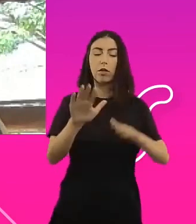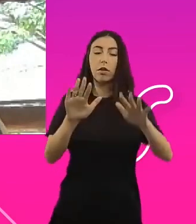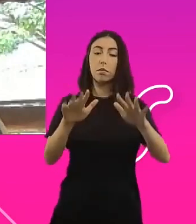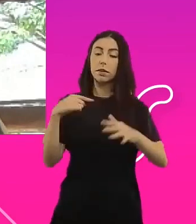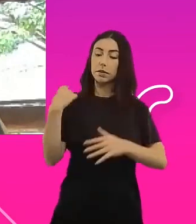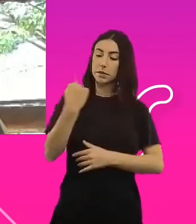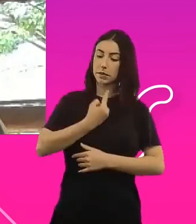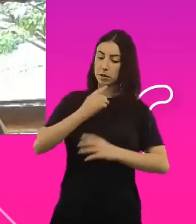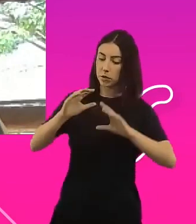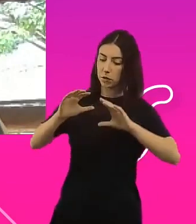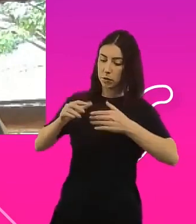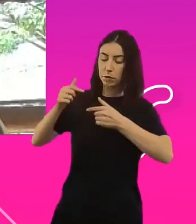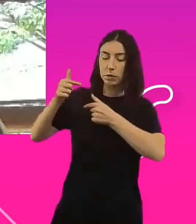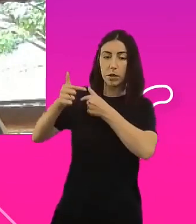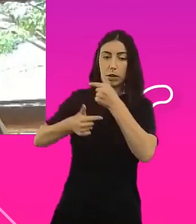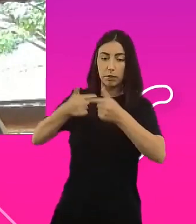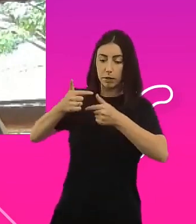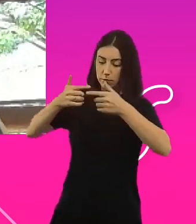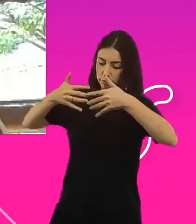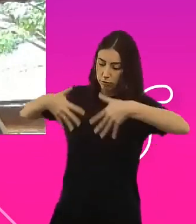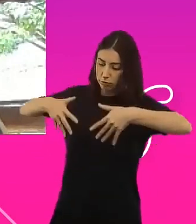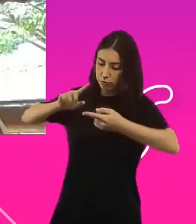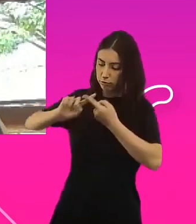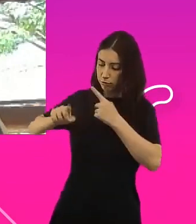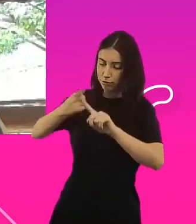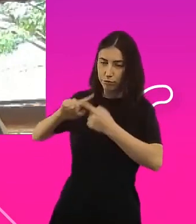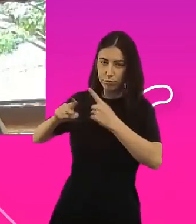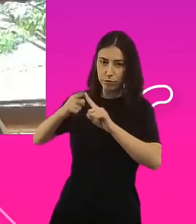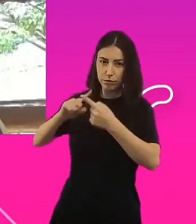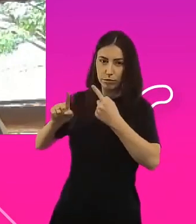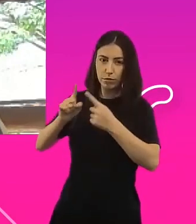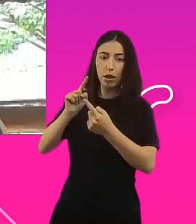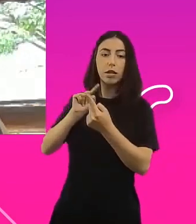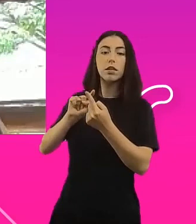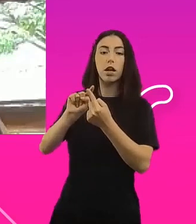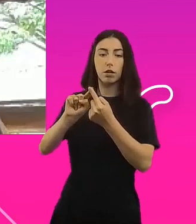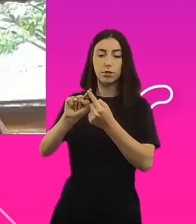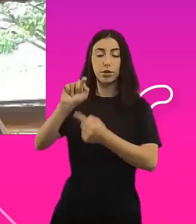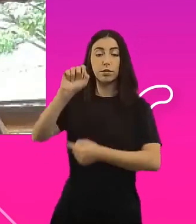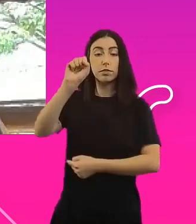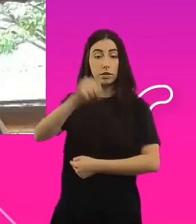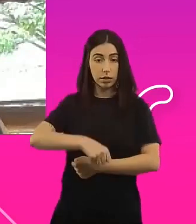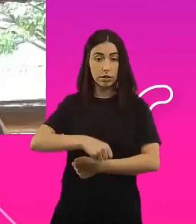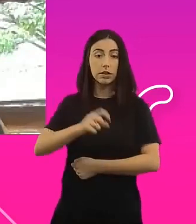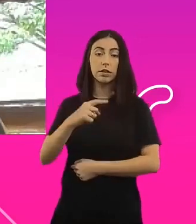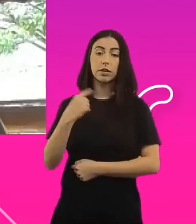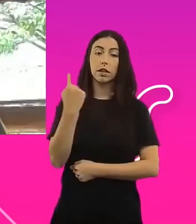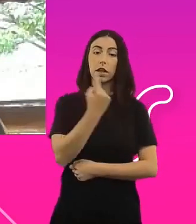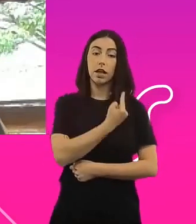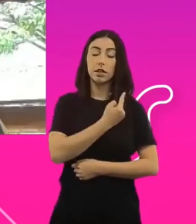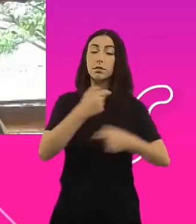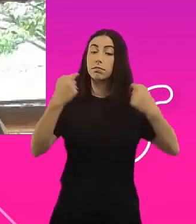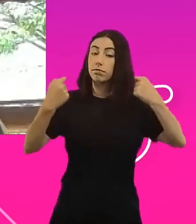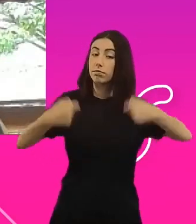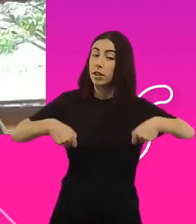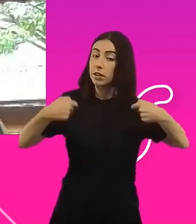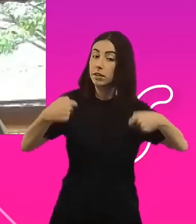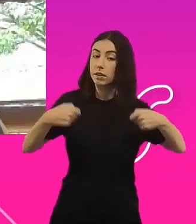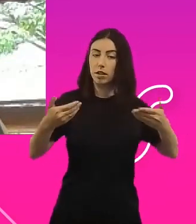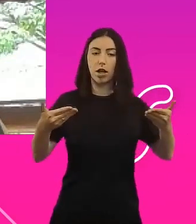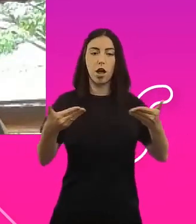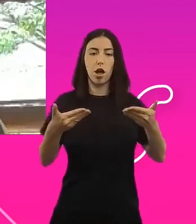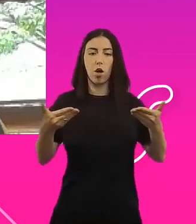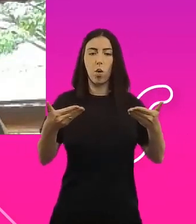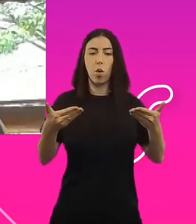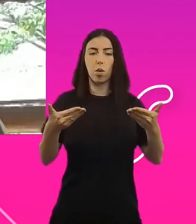em rede ali, né, nesses 5 eixos, onde, sim, a gente pretende, hoje, nós não